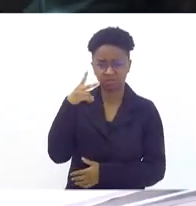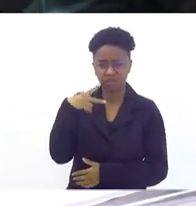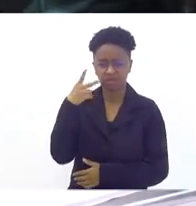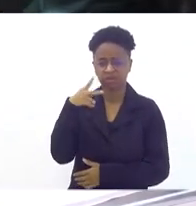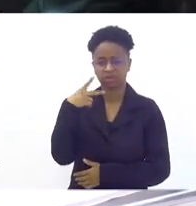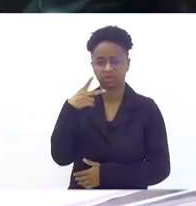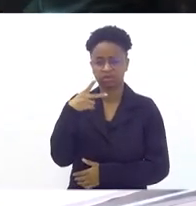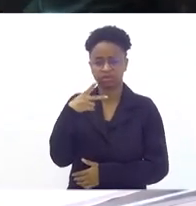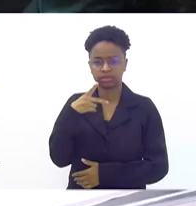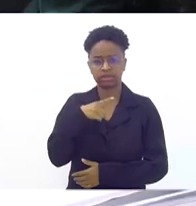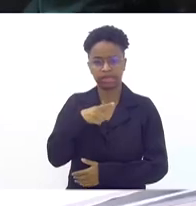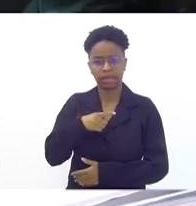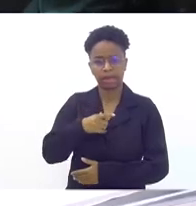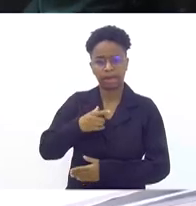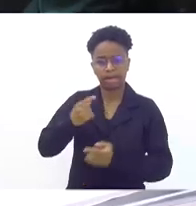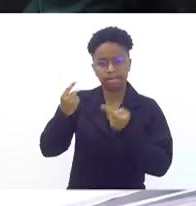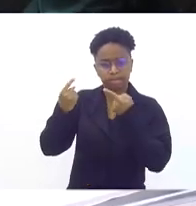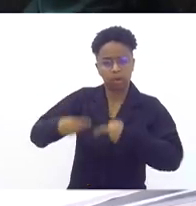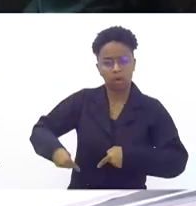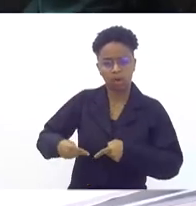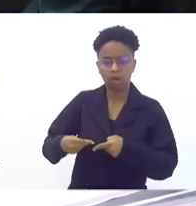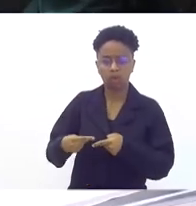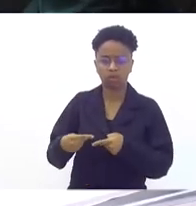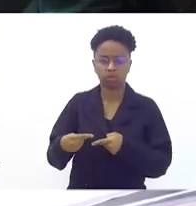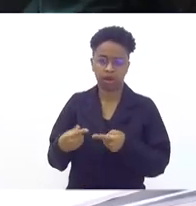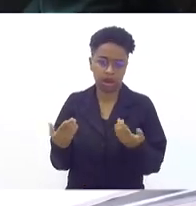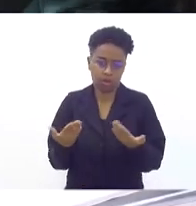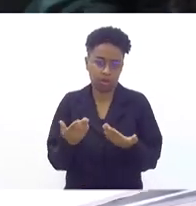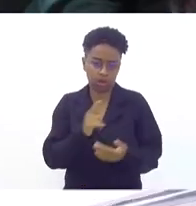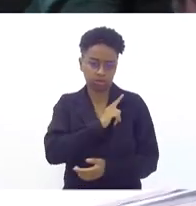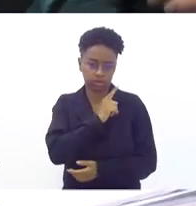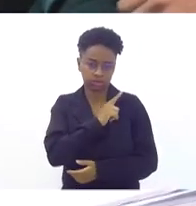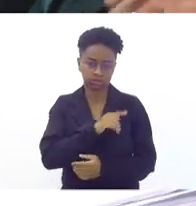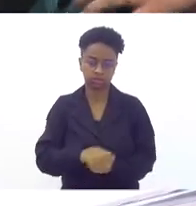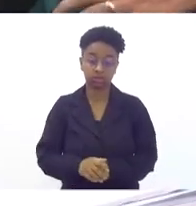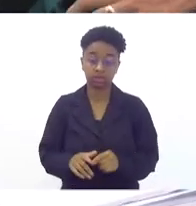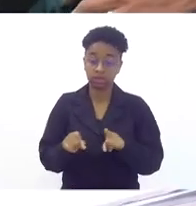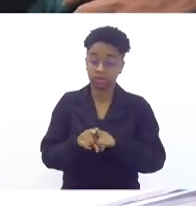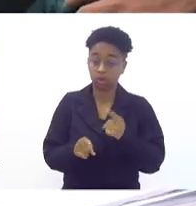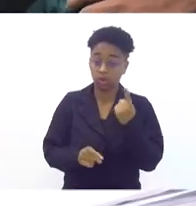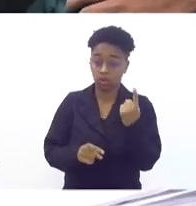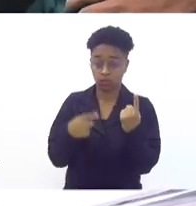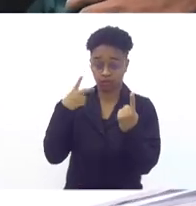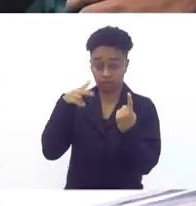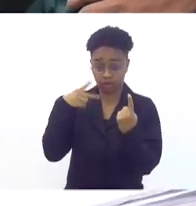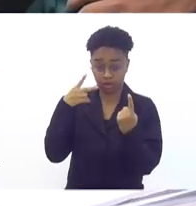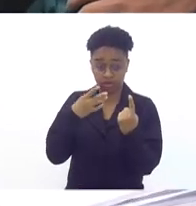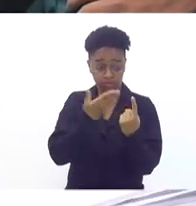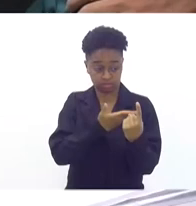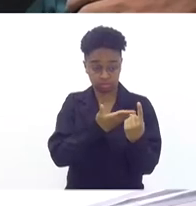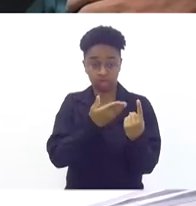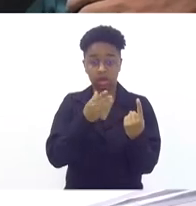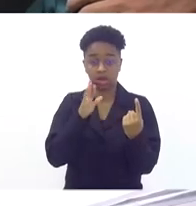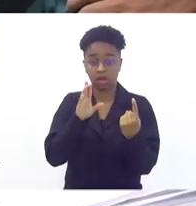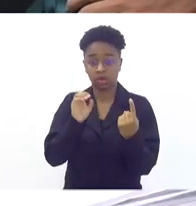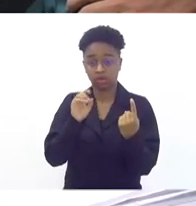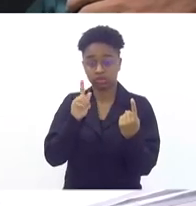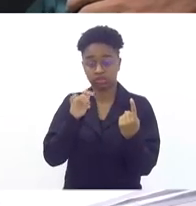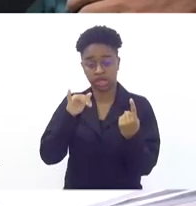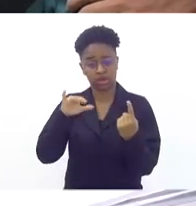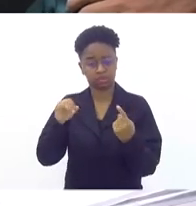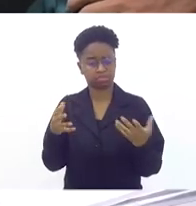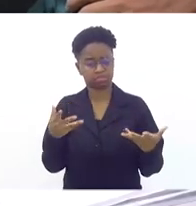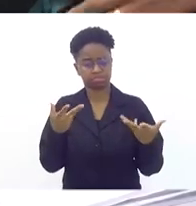que façam enfrentamento com a atual gestão e o vereador Rogério Amorim faz isso com brilhantismo né